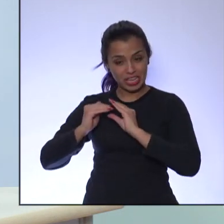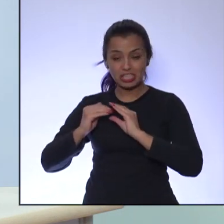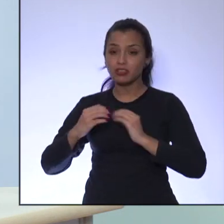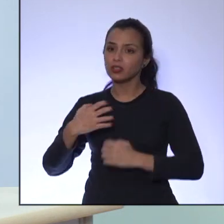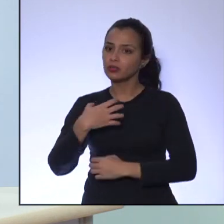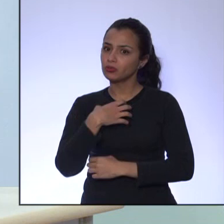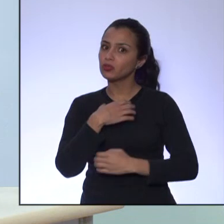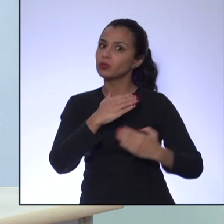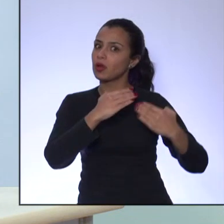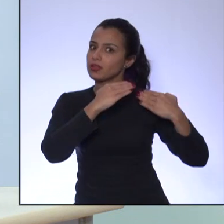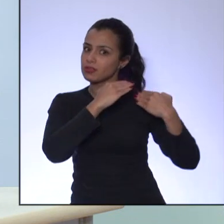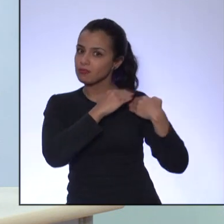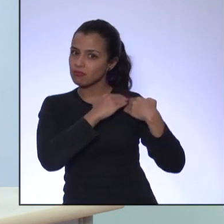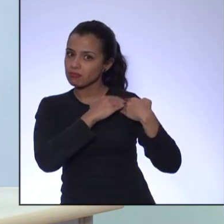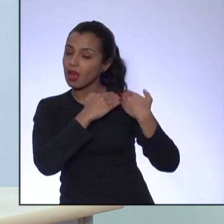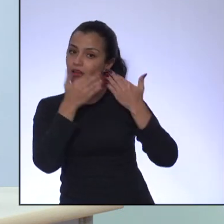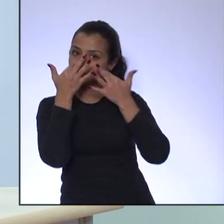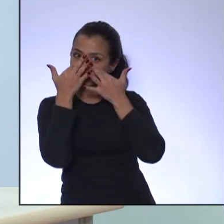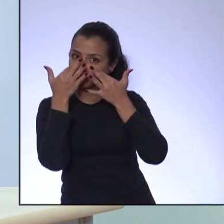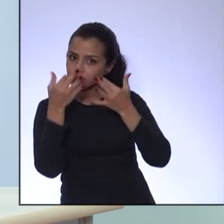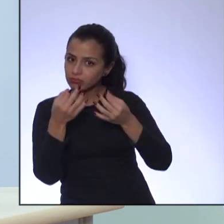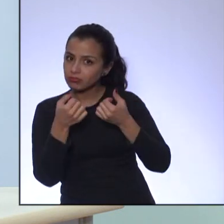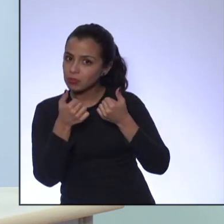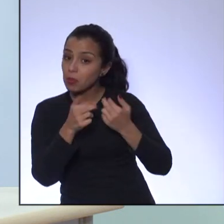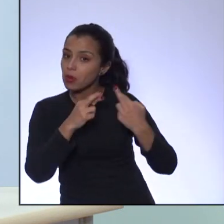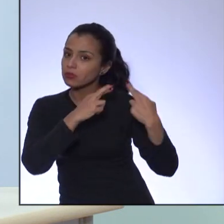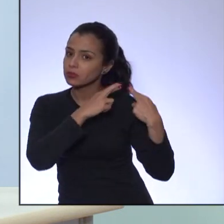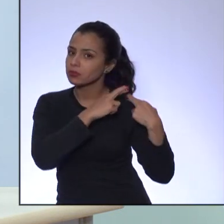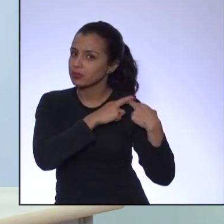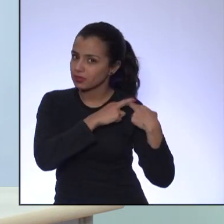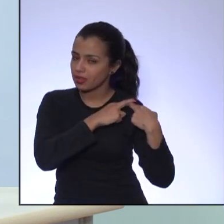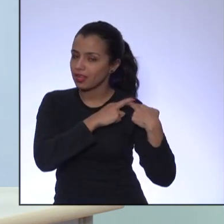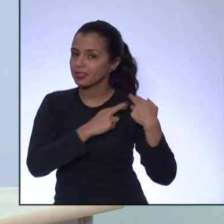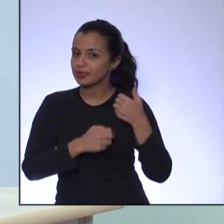isso com vocês, né? Responsabilidade, né?